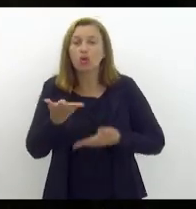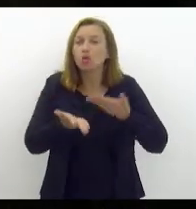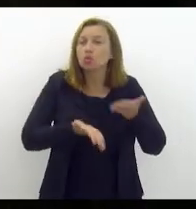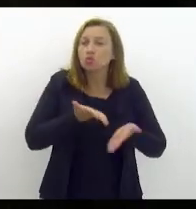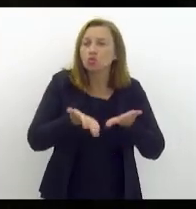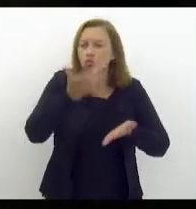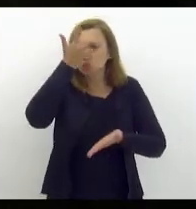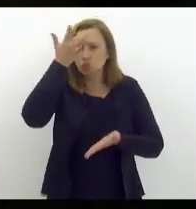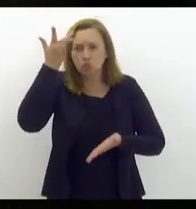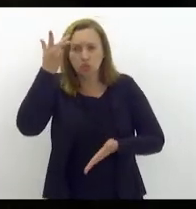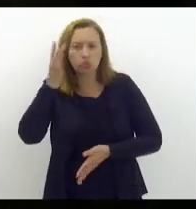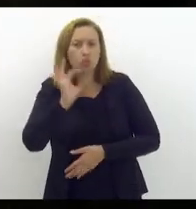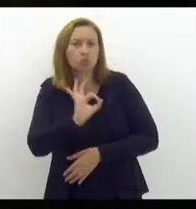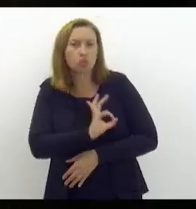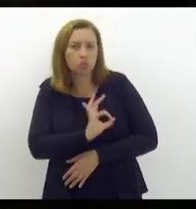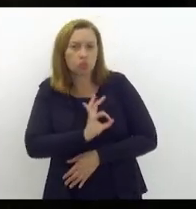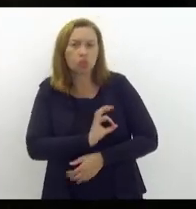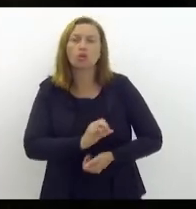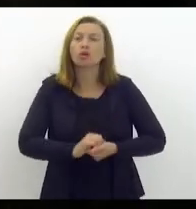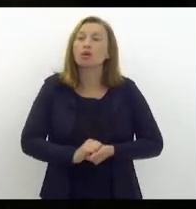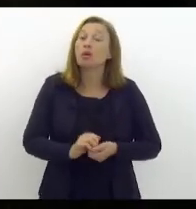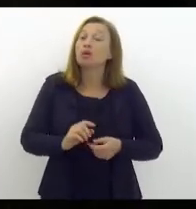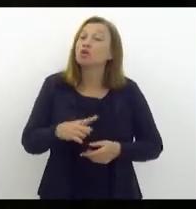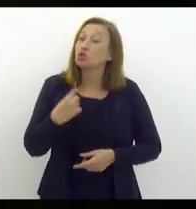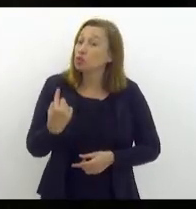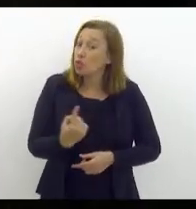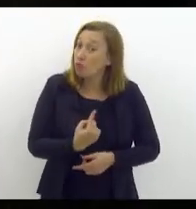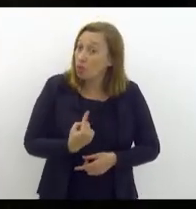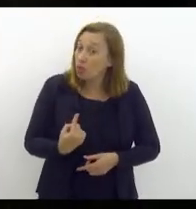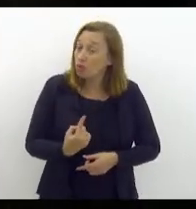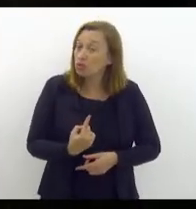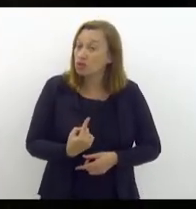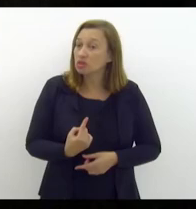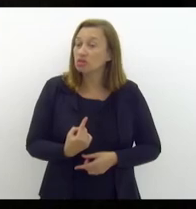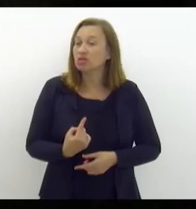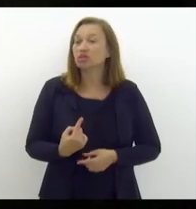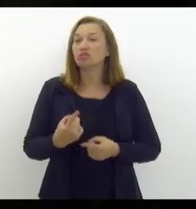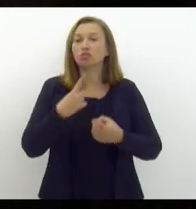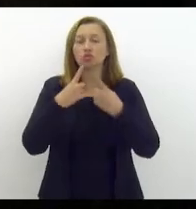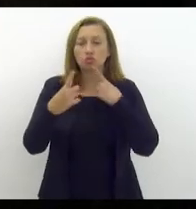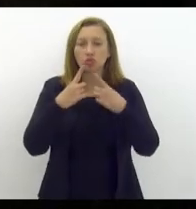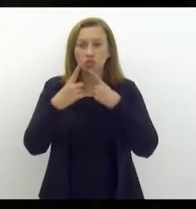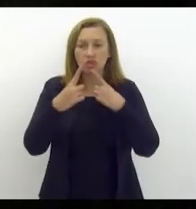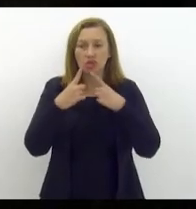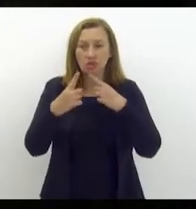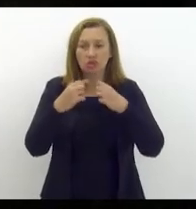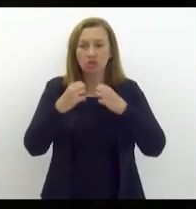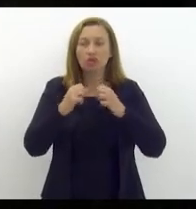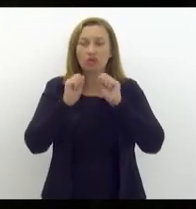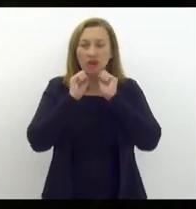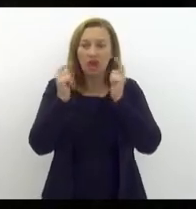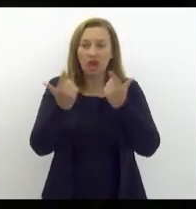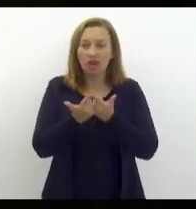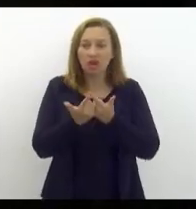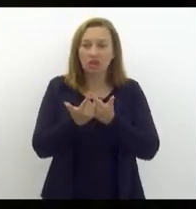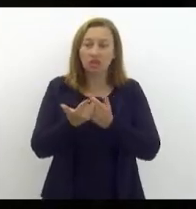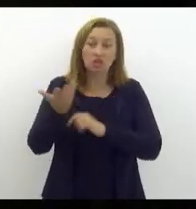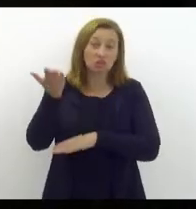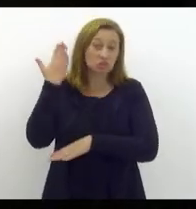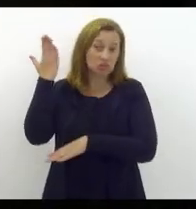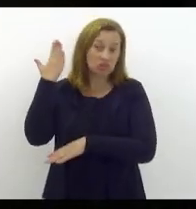com a saúde mental dos agentes de segurança pública. Nós enfrentamos um debate aqui na Assembleia Legislativa, lá atrás,